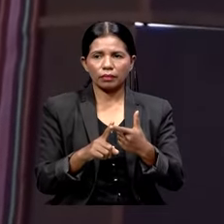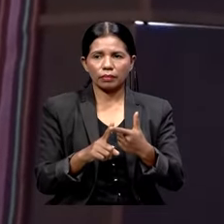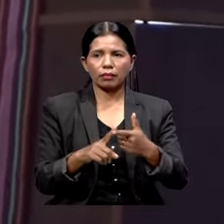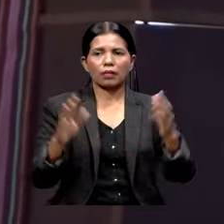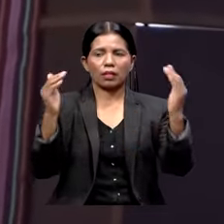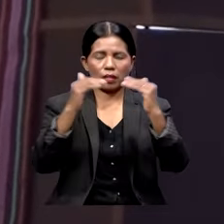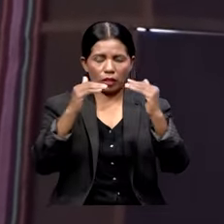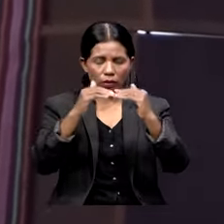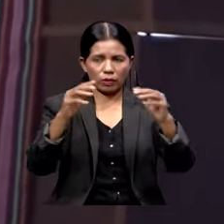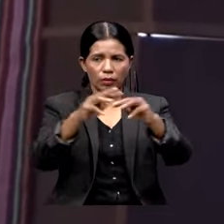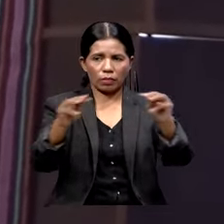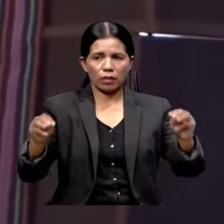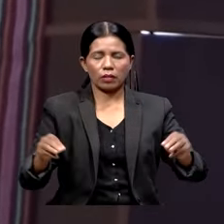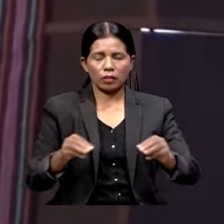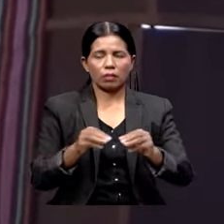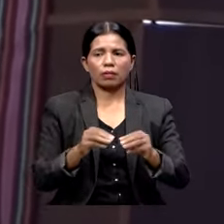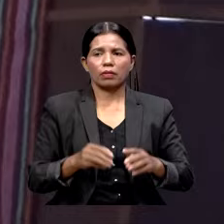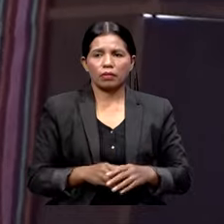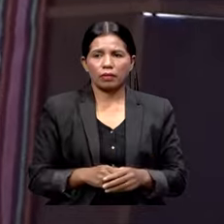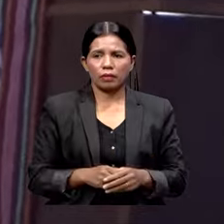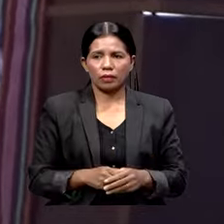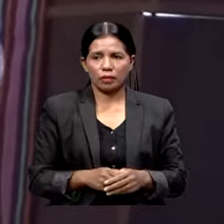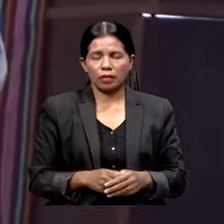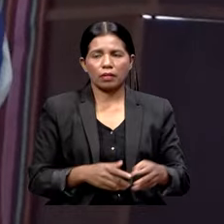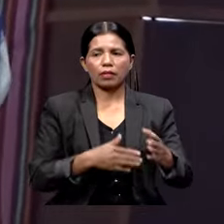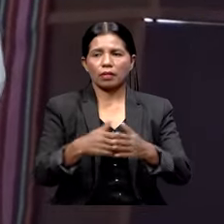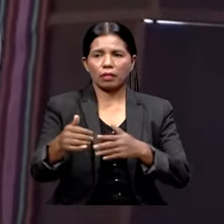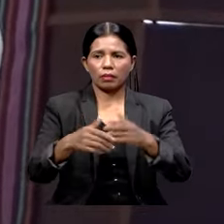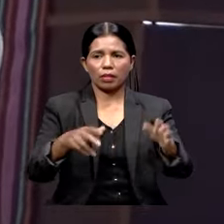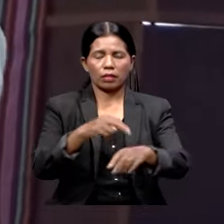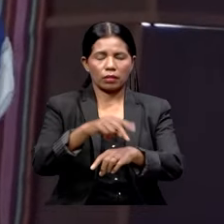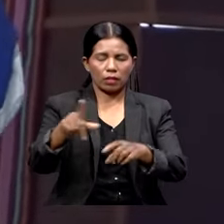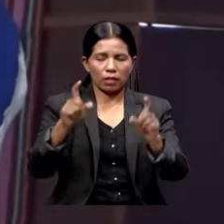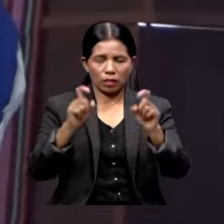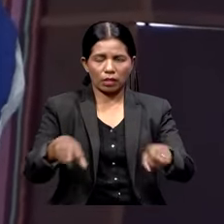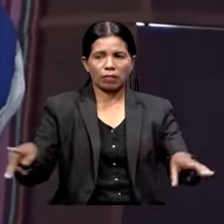Conferência Municipal é a CERNA, a Arma Nacional de Partido.